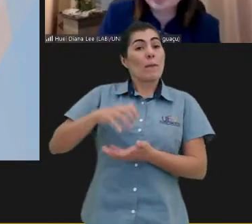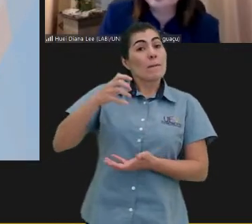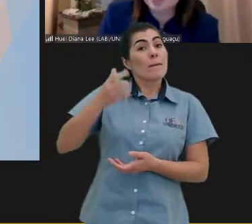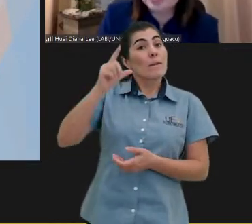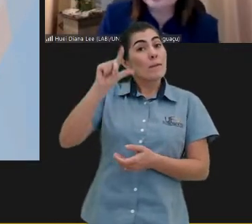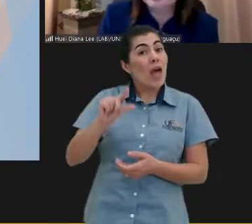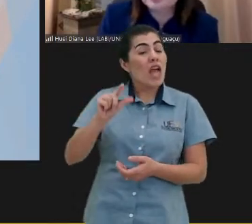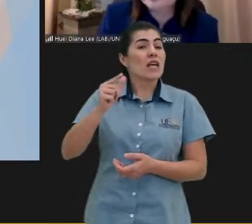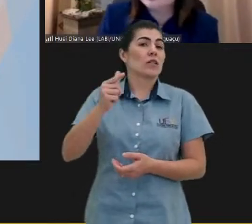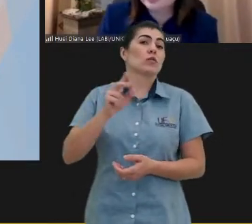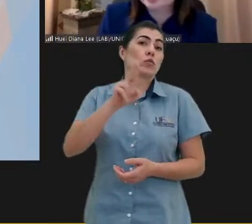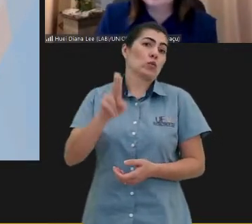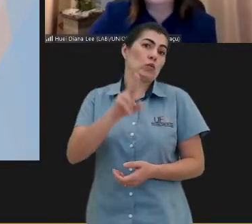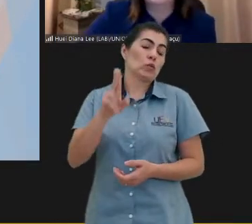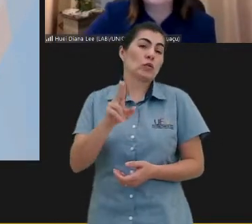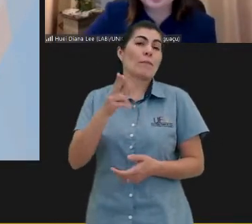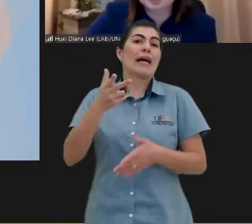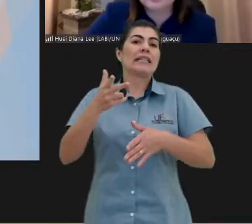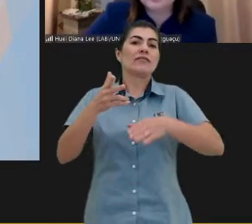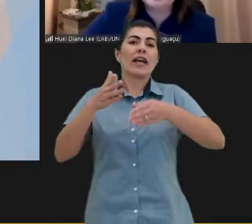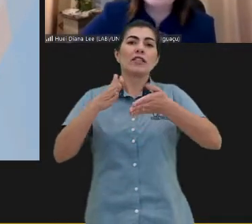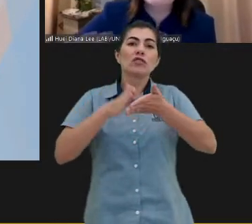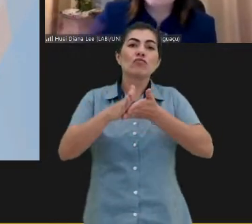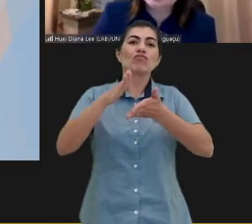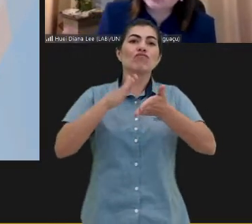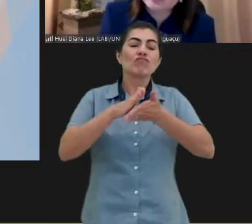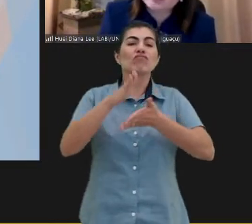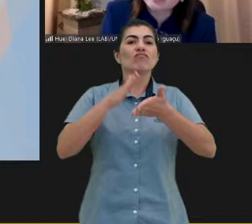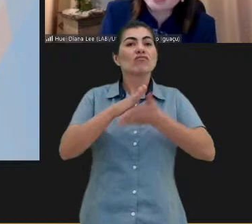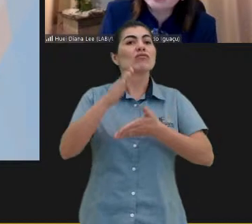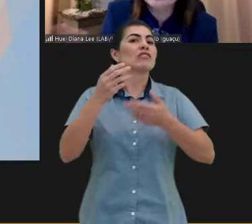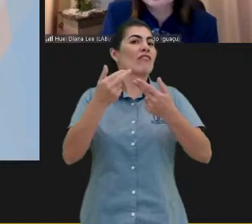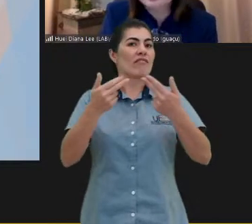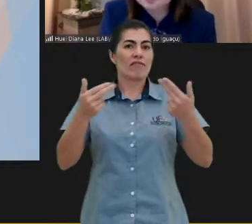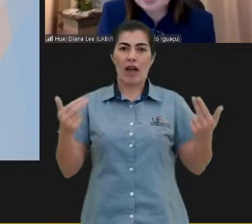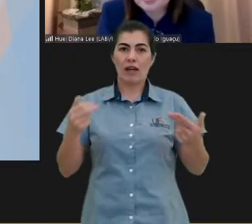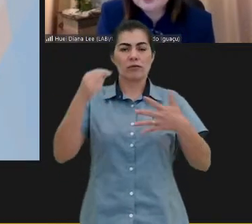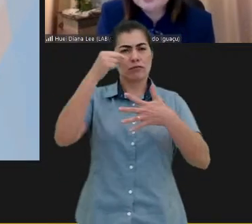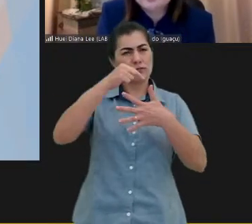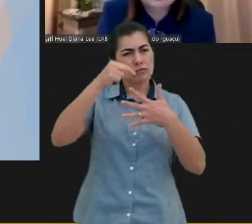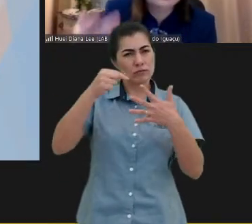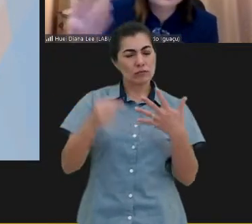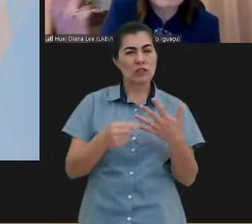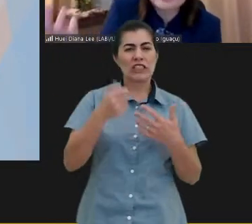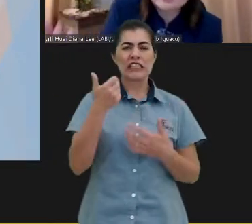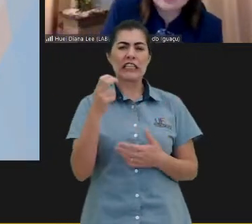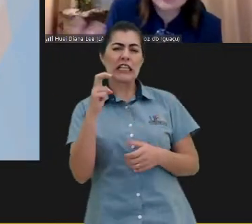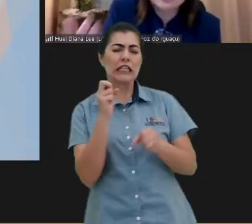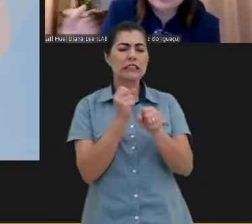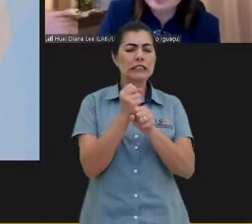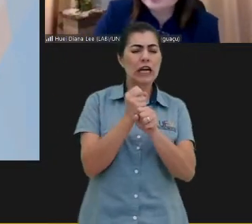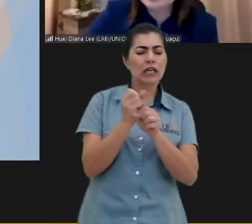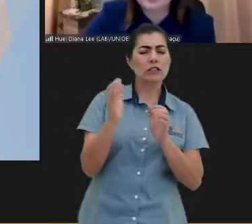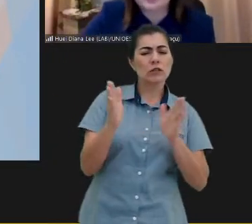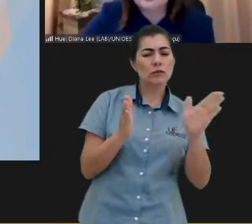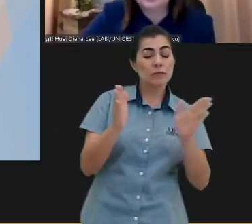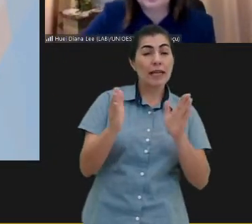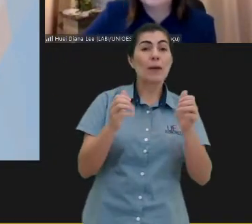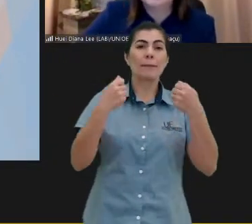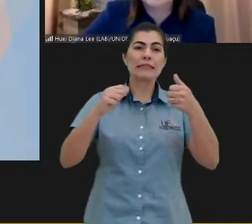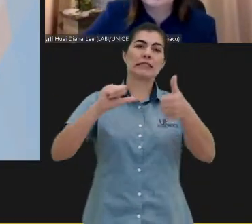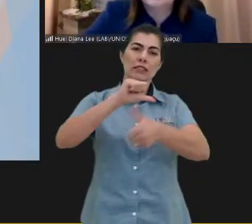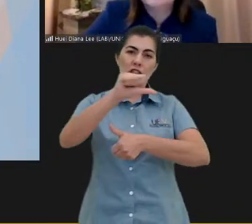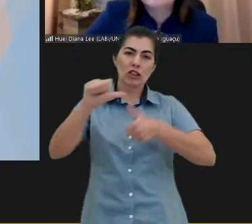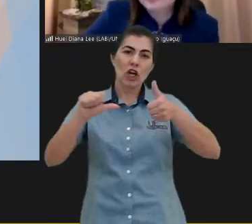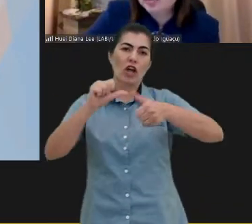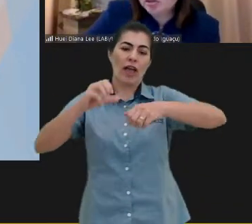qualquer modo, pode acontecer o desgaste por vários motivos. Pode acontecer que, em torno de 15 anos até 25 anos, tenha que se trocar essa